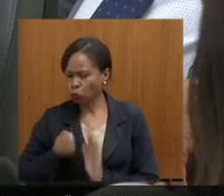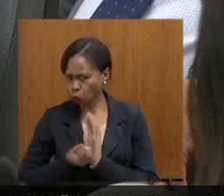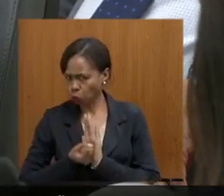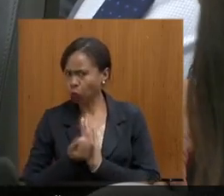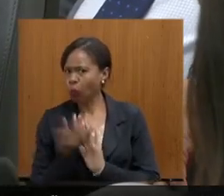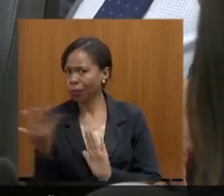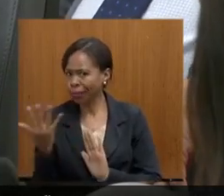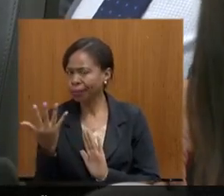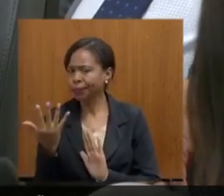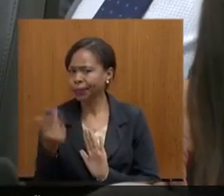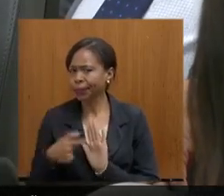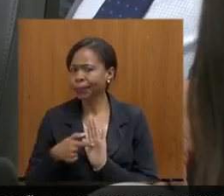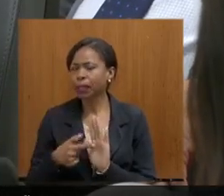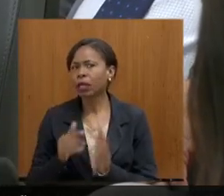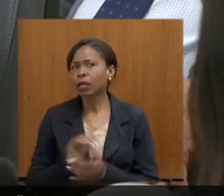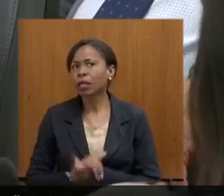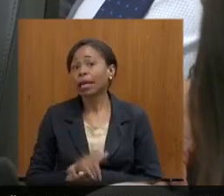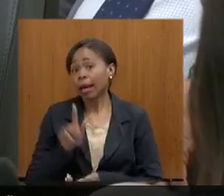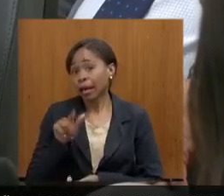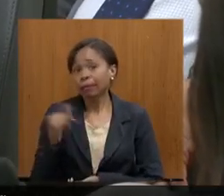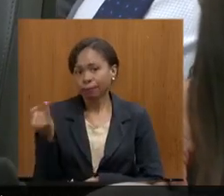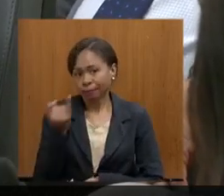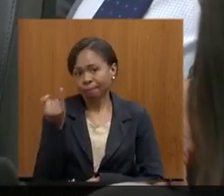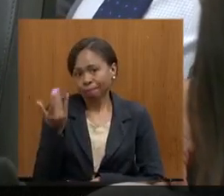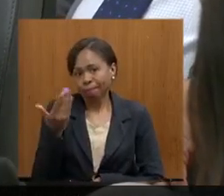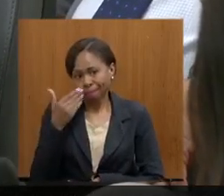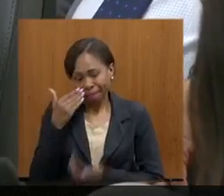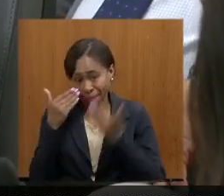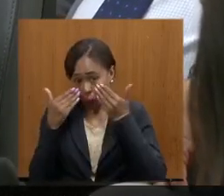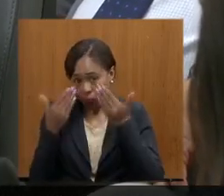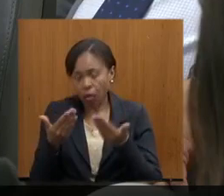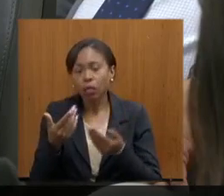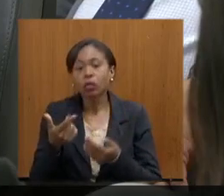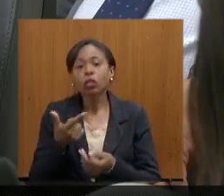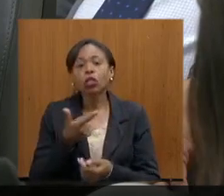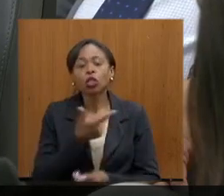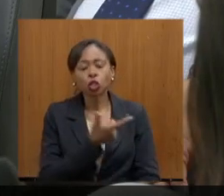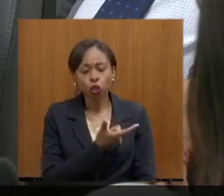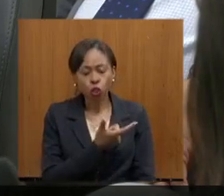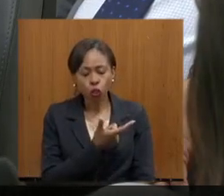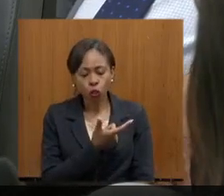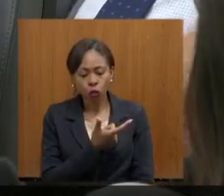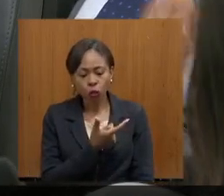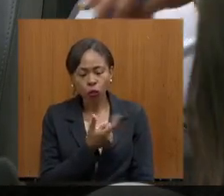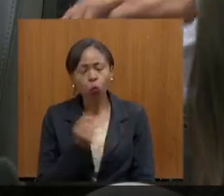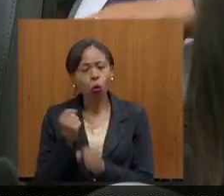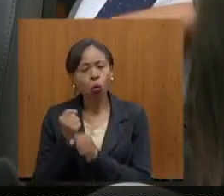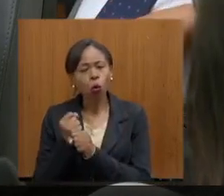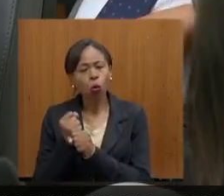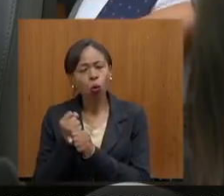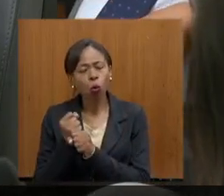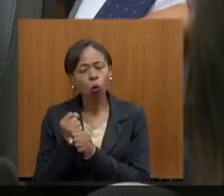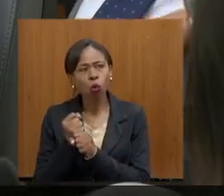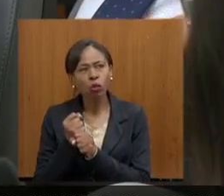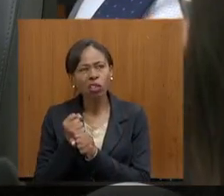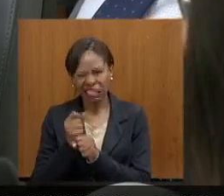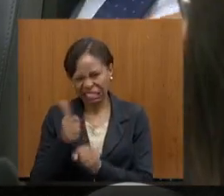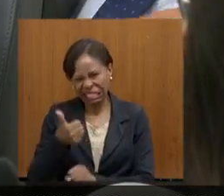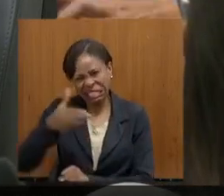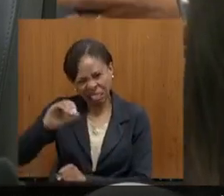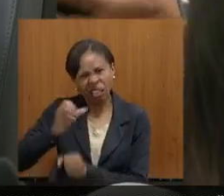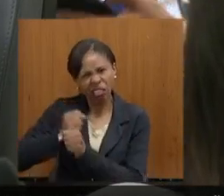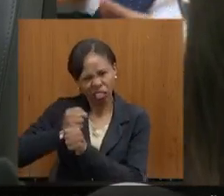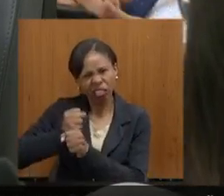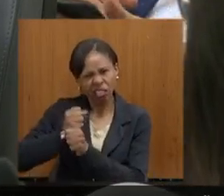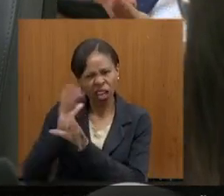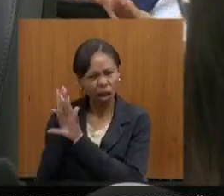eu acho que são é importantes né de dois mil e sempre usando os dez anos é a gente fez uma